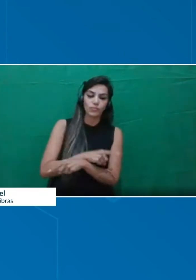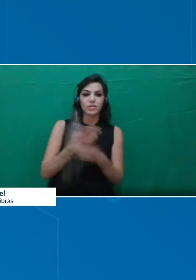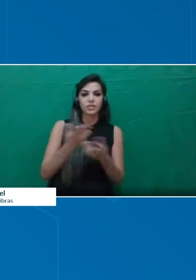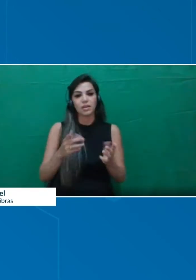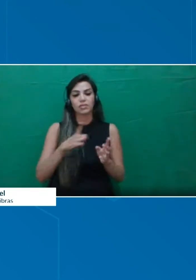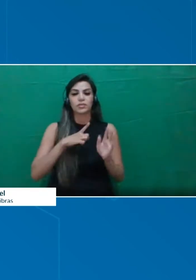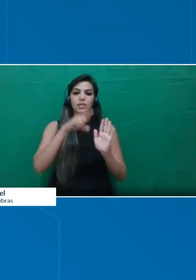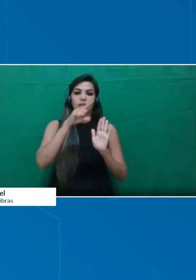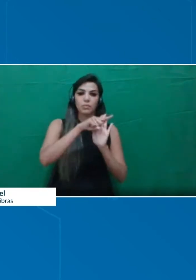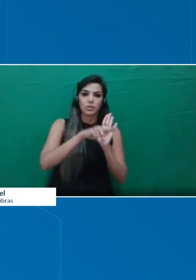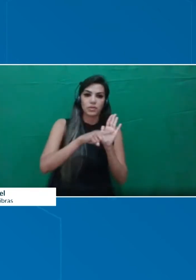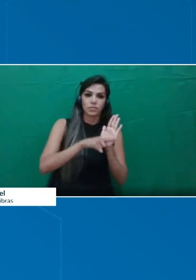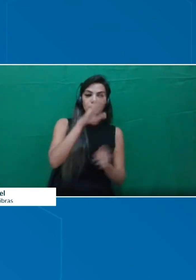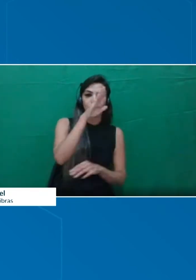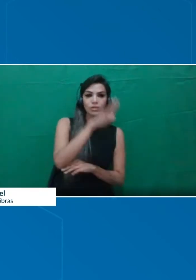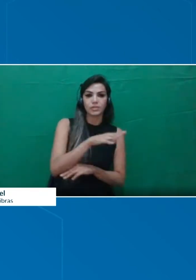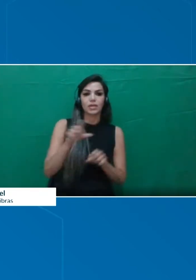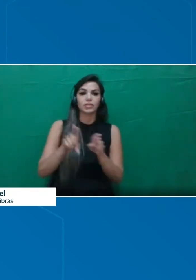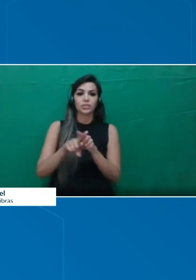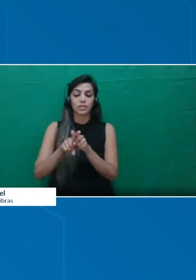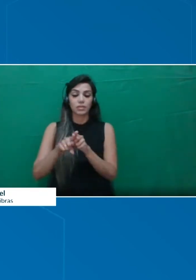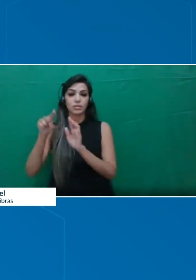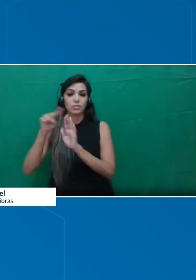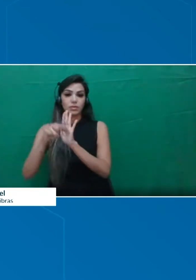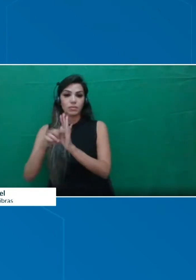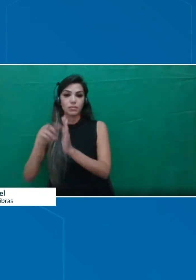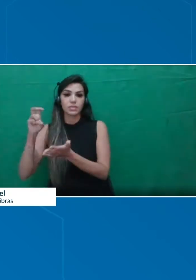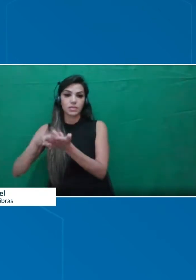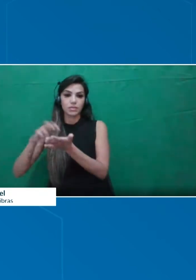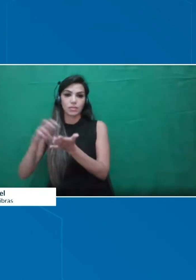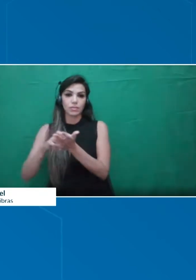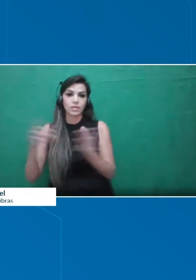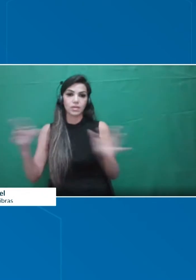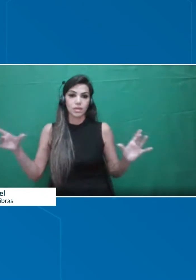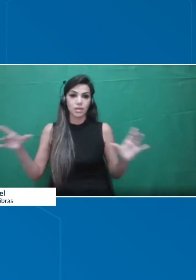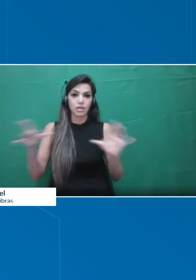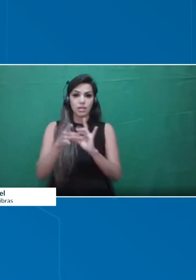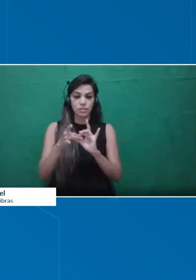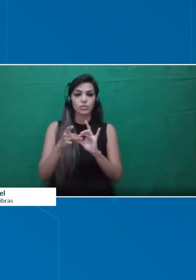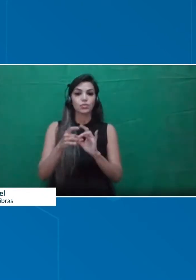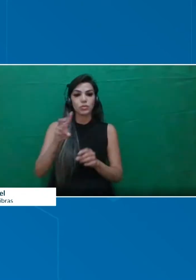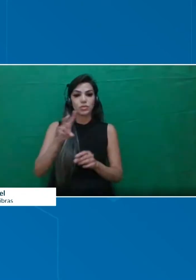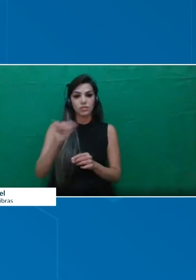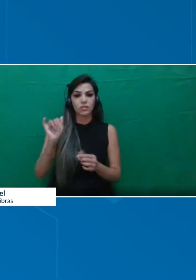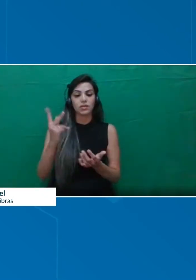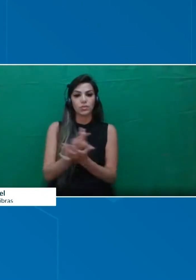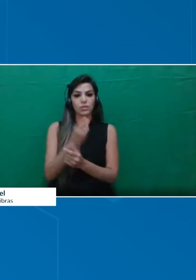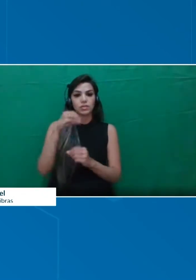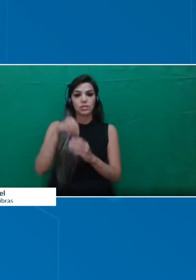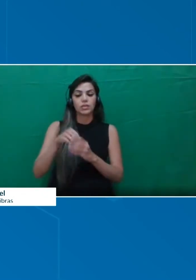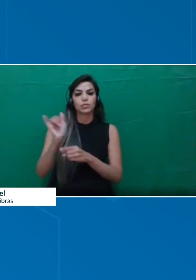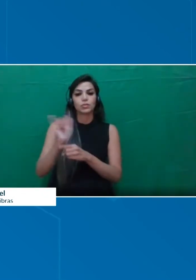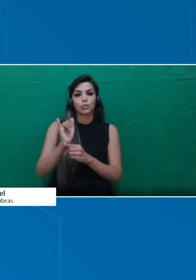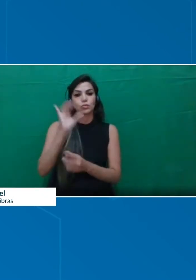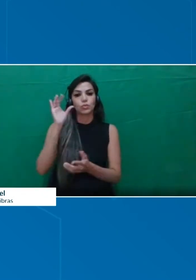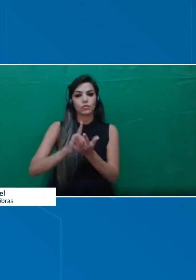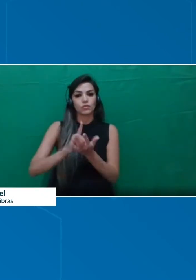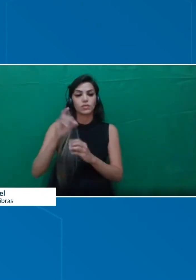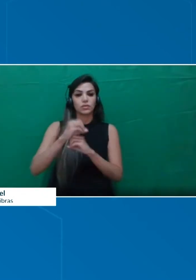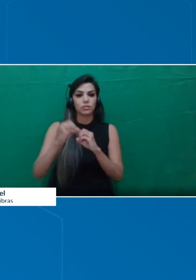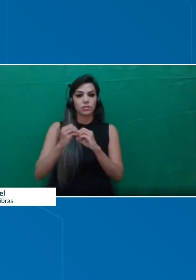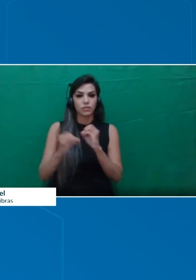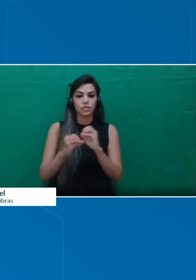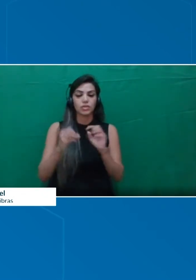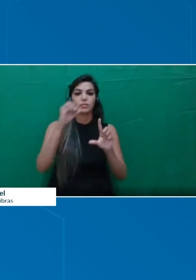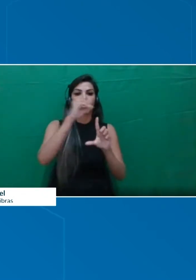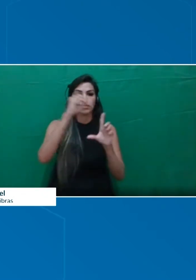da manhã quanto a programação da parte da tarde serão vinculadas pelo YouTube oficial da UFG, pela TV UFG e